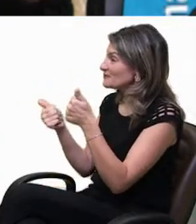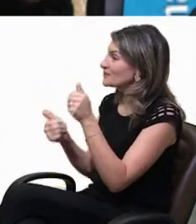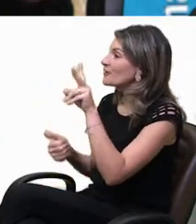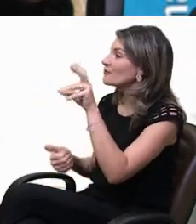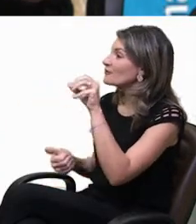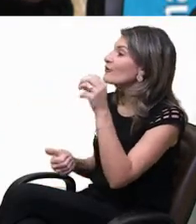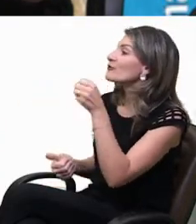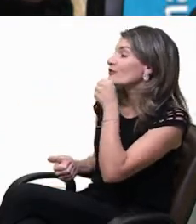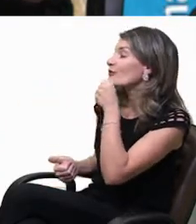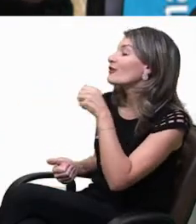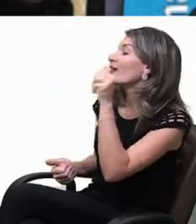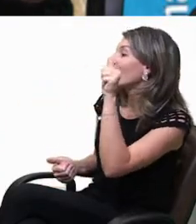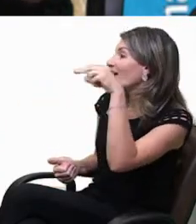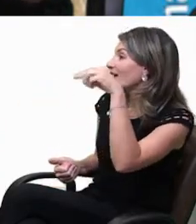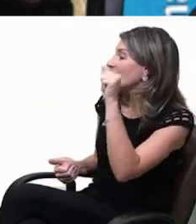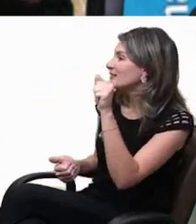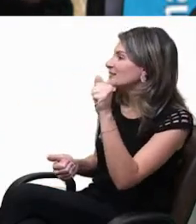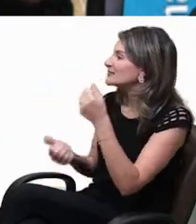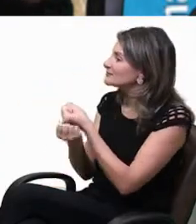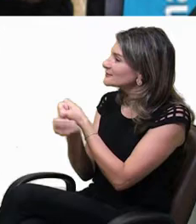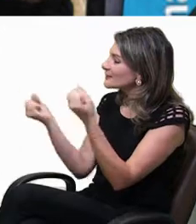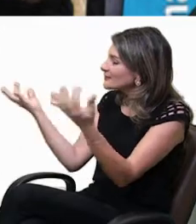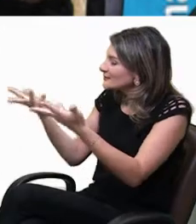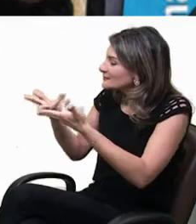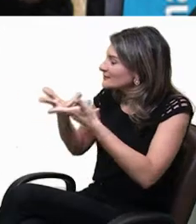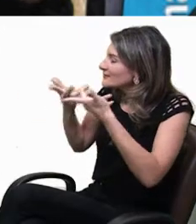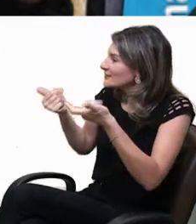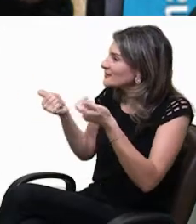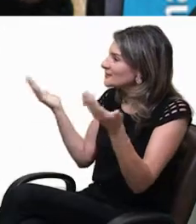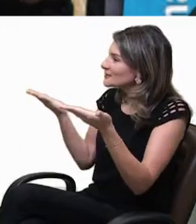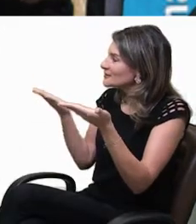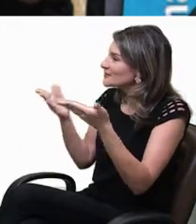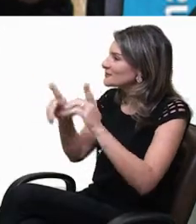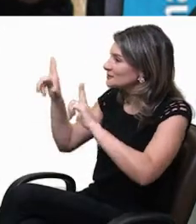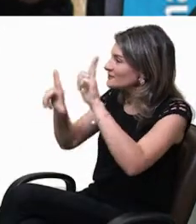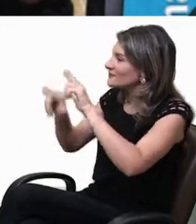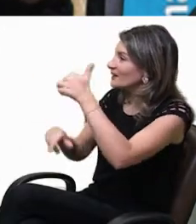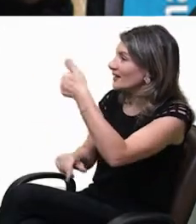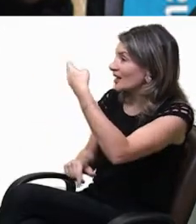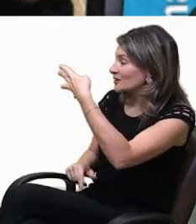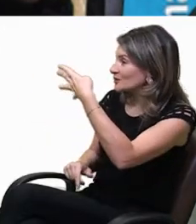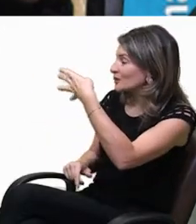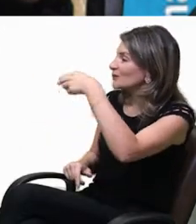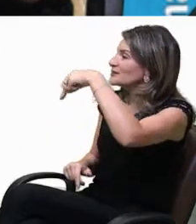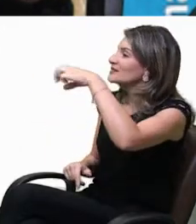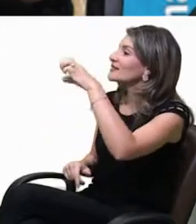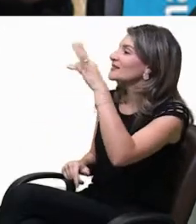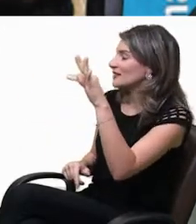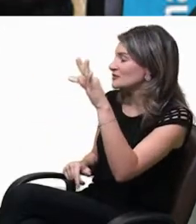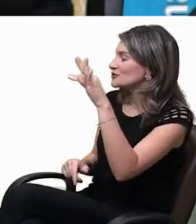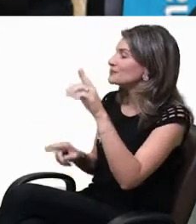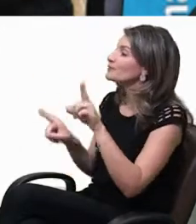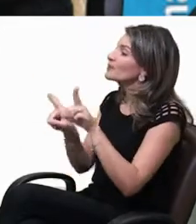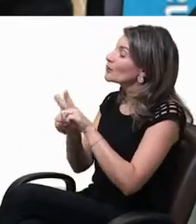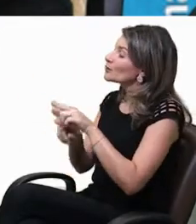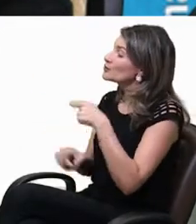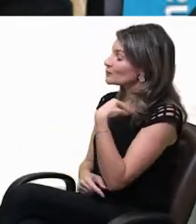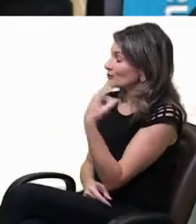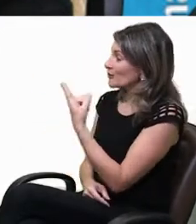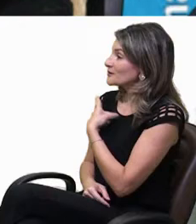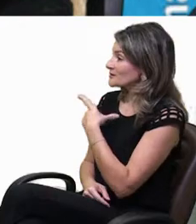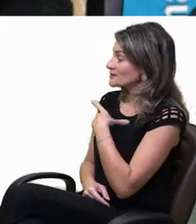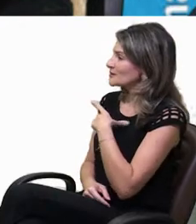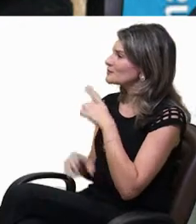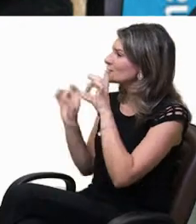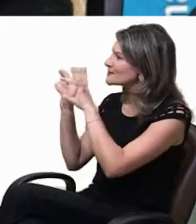O programa da Vovó Ana e suas histórias encantadas na TV está de volta aqui no canal 14 da NET. E hoje nós